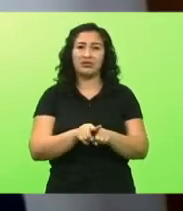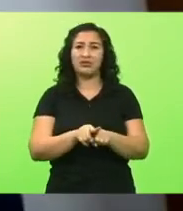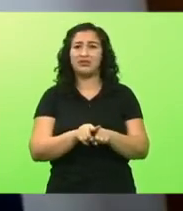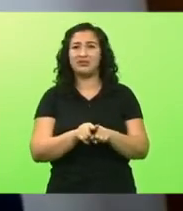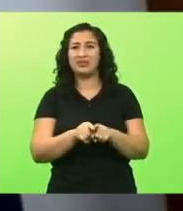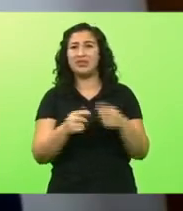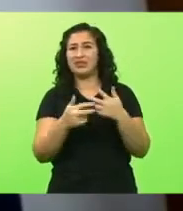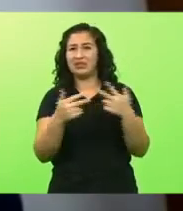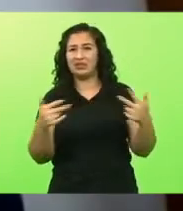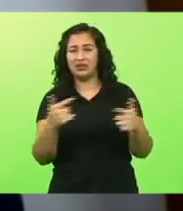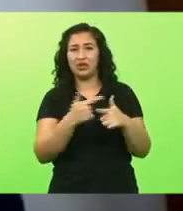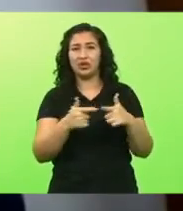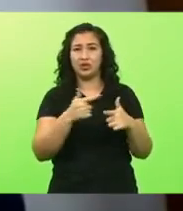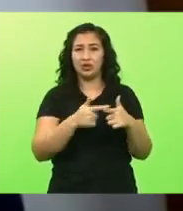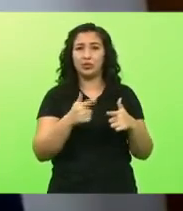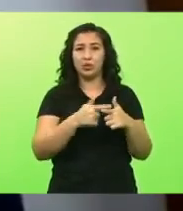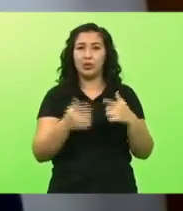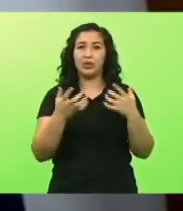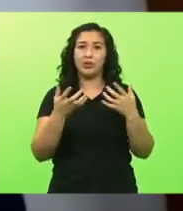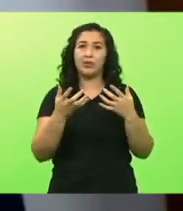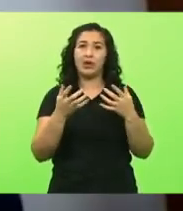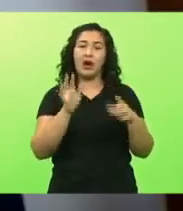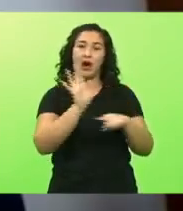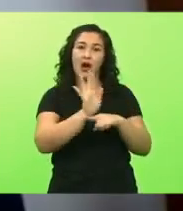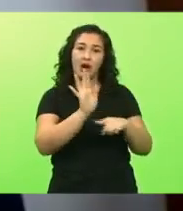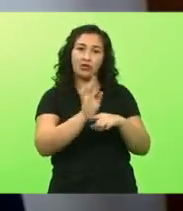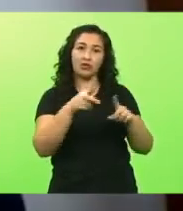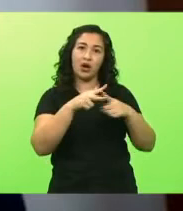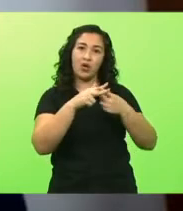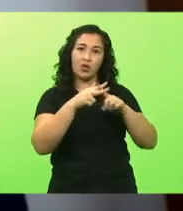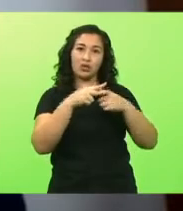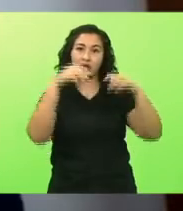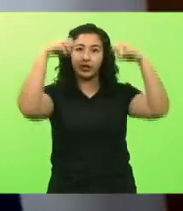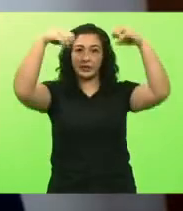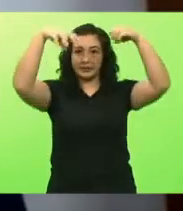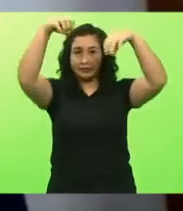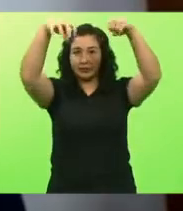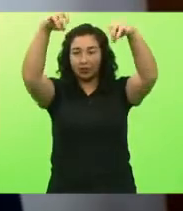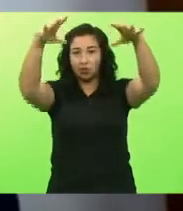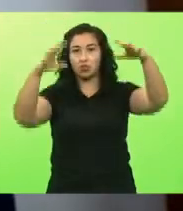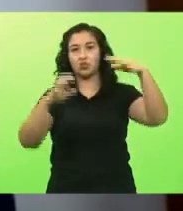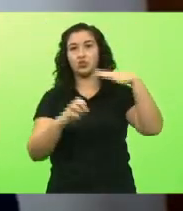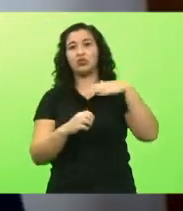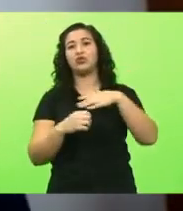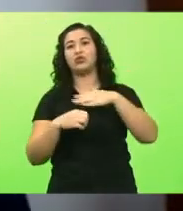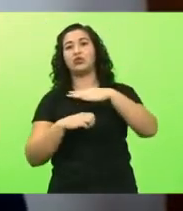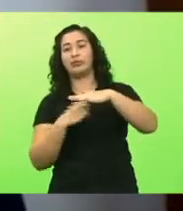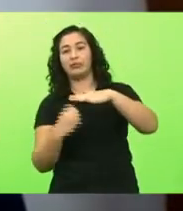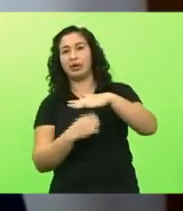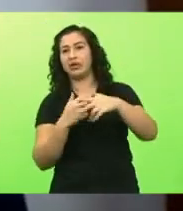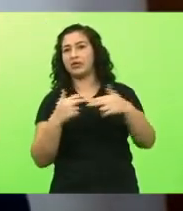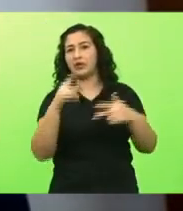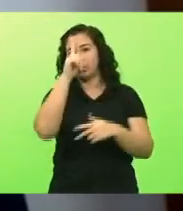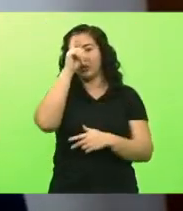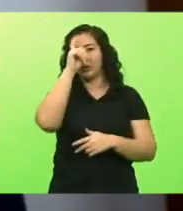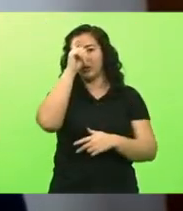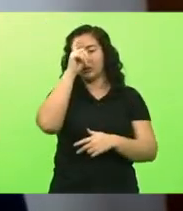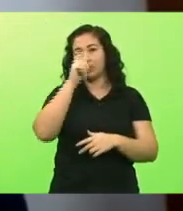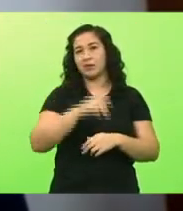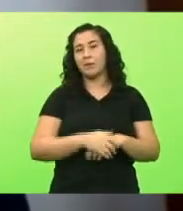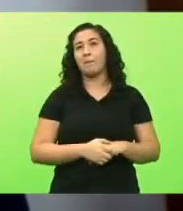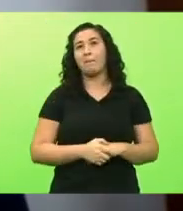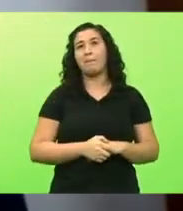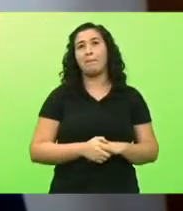restabelecer a luz elétrica para indústrias, para comércio, para cidades, para hospitais e também